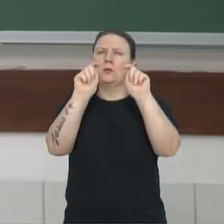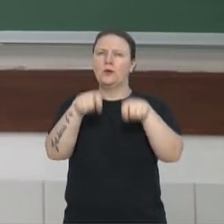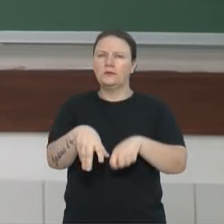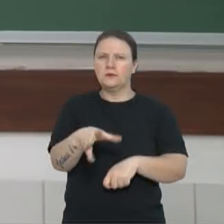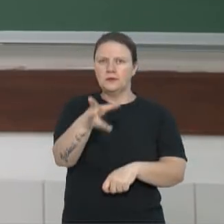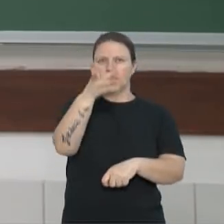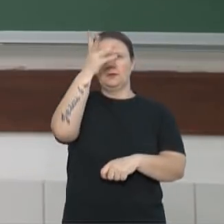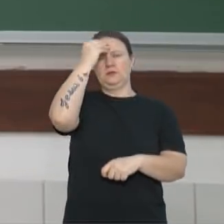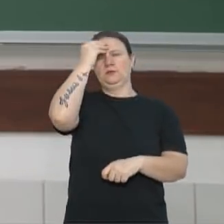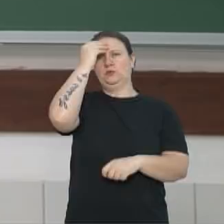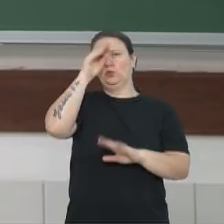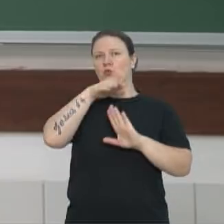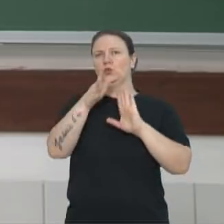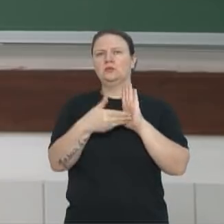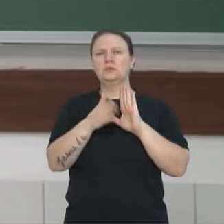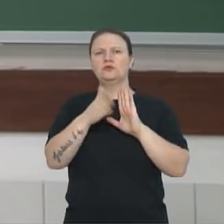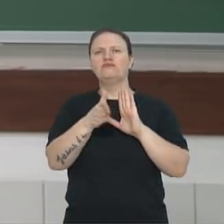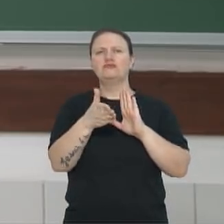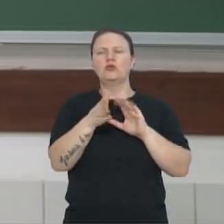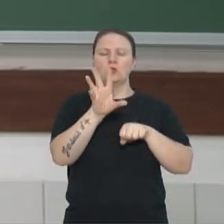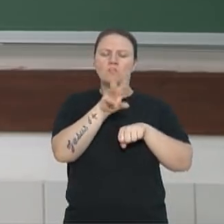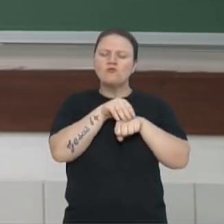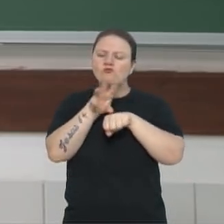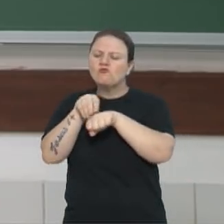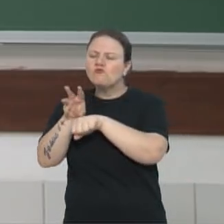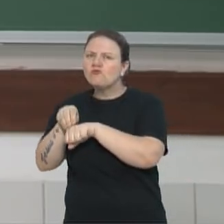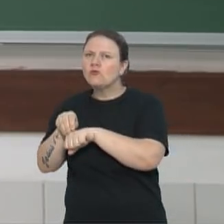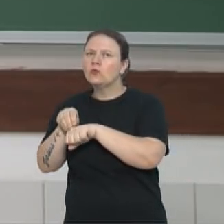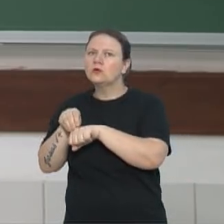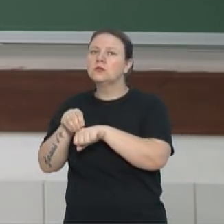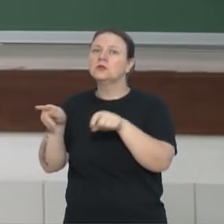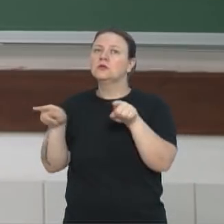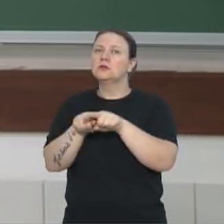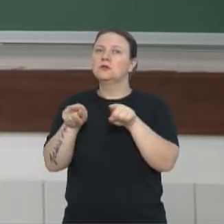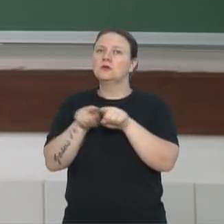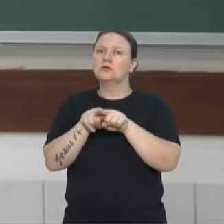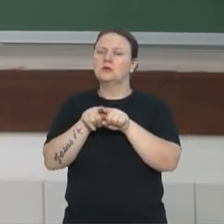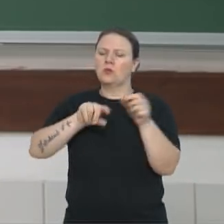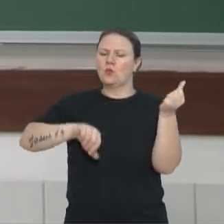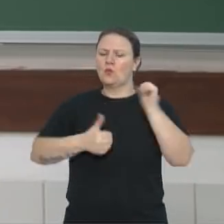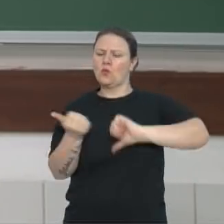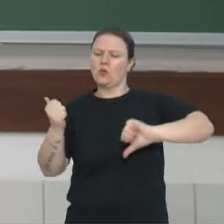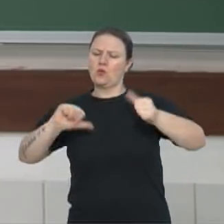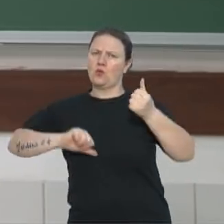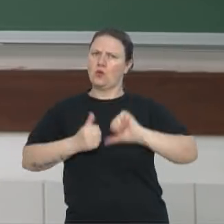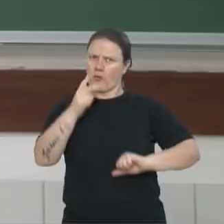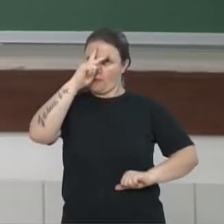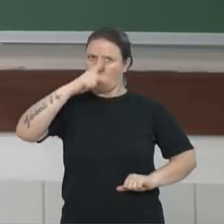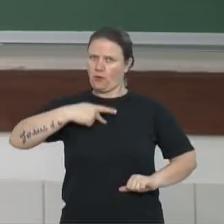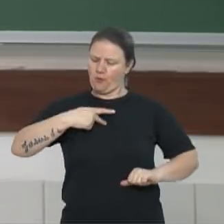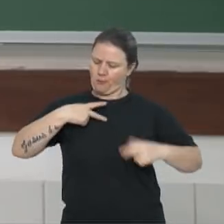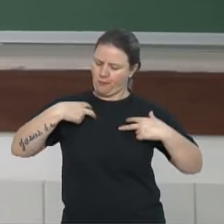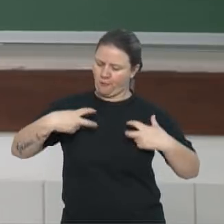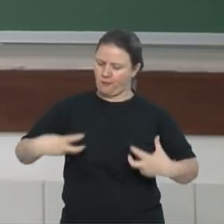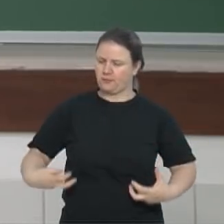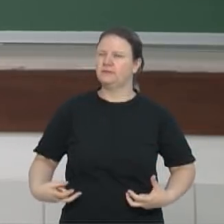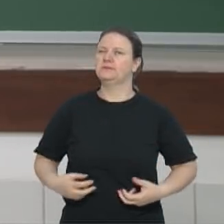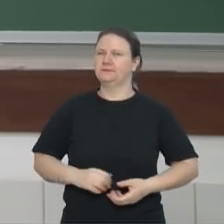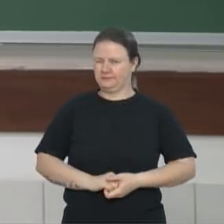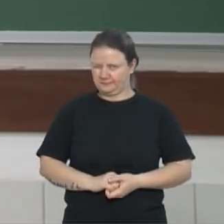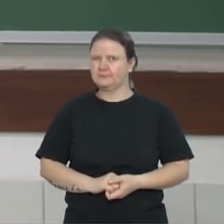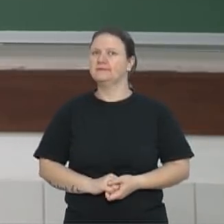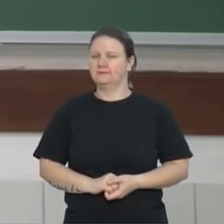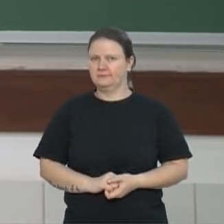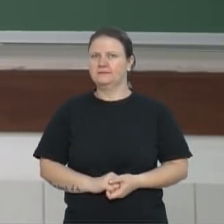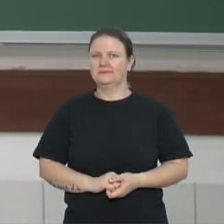fixar o que vocês aprenderam e possam realmente se avaliar. Vamos para os testes? Vem